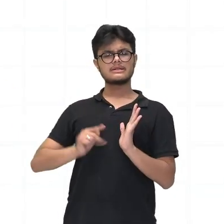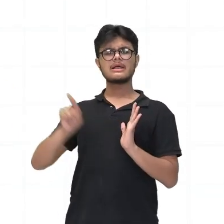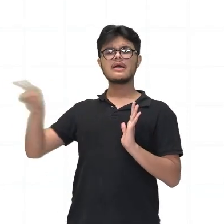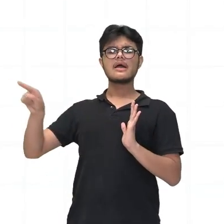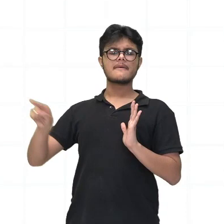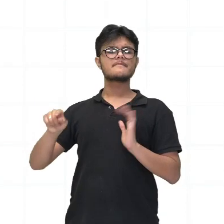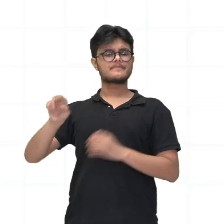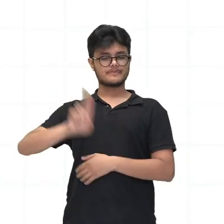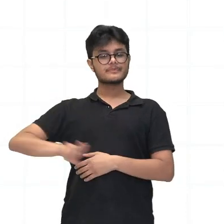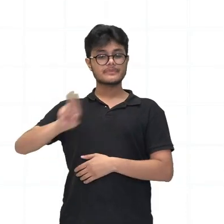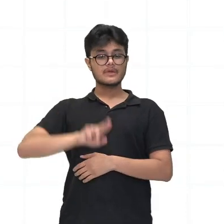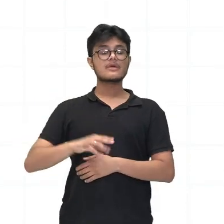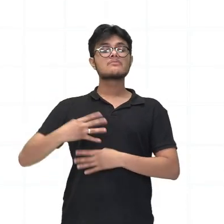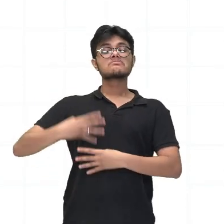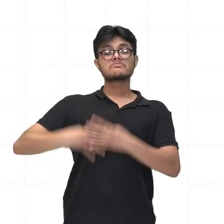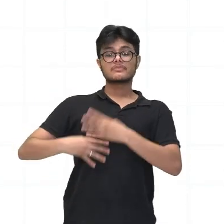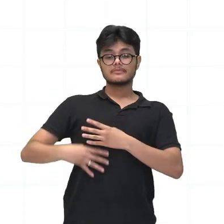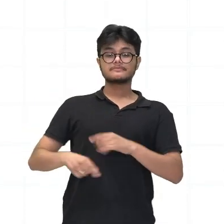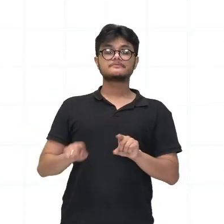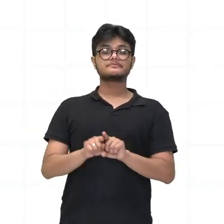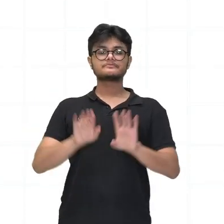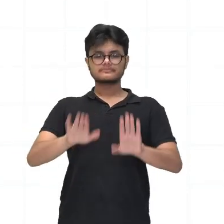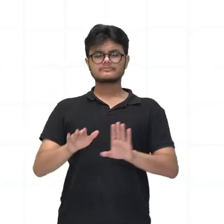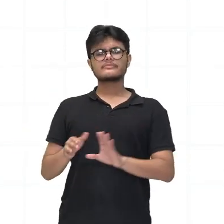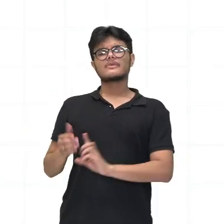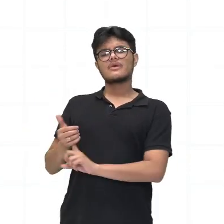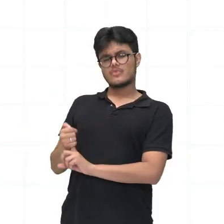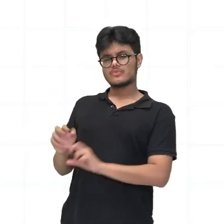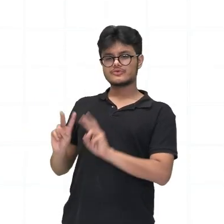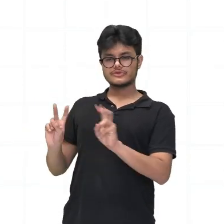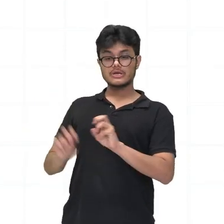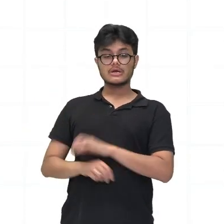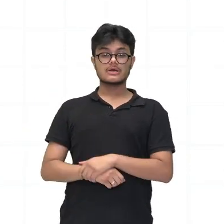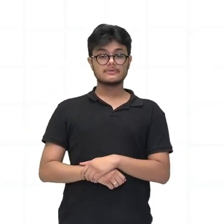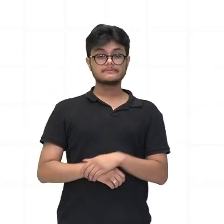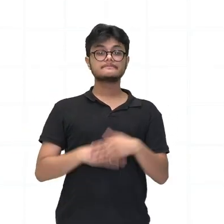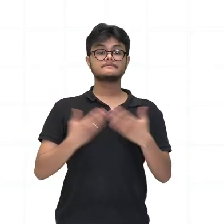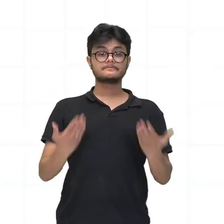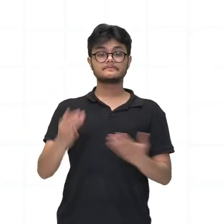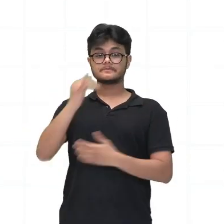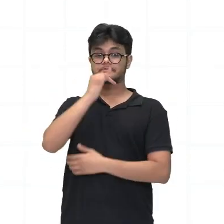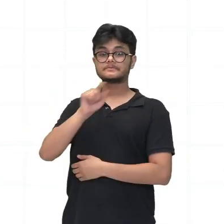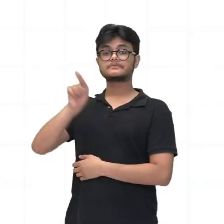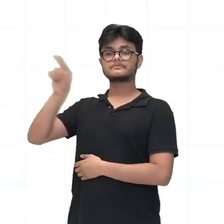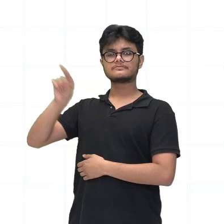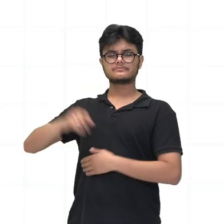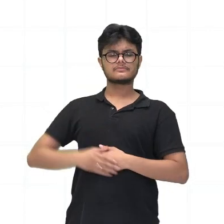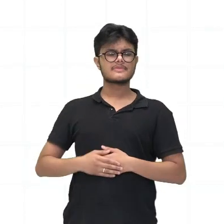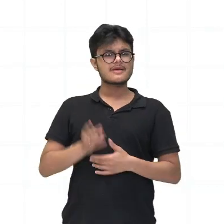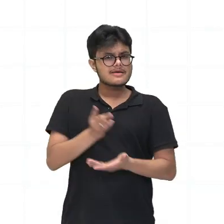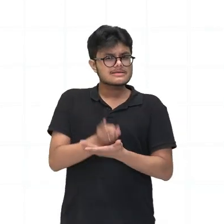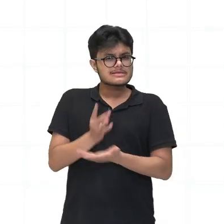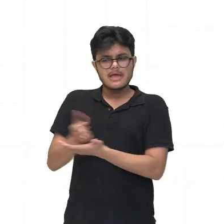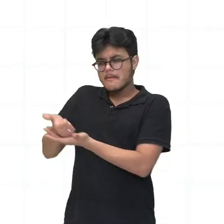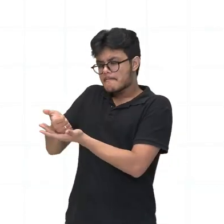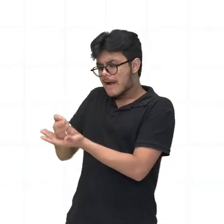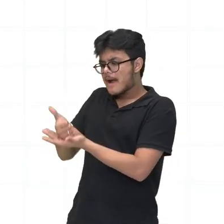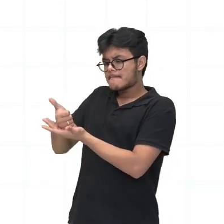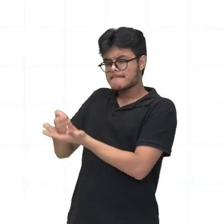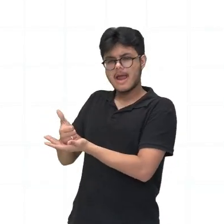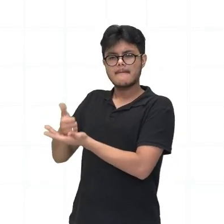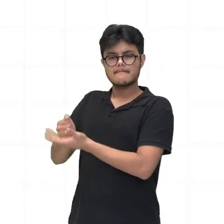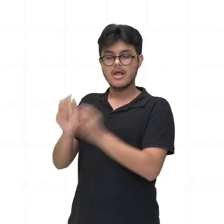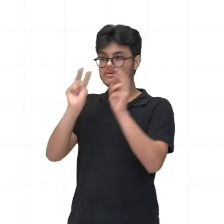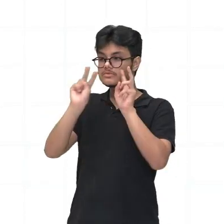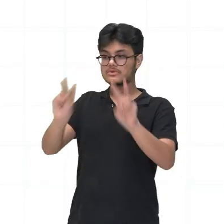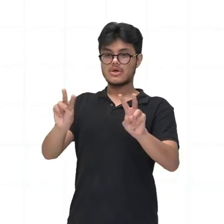nosso soneto aqui, do isqueiro, ele diz: e a cada vez que riscar, para que enxergue, ou para